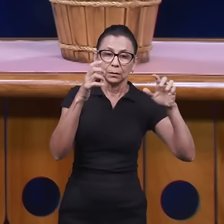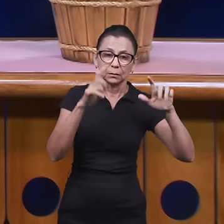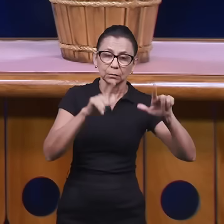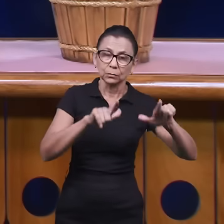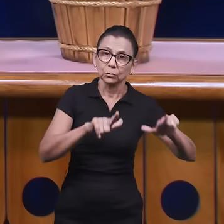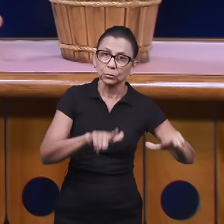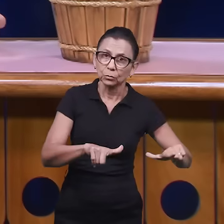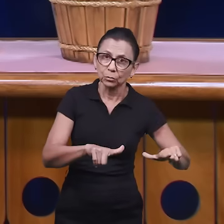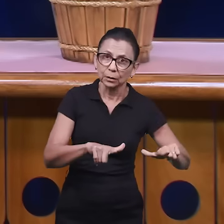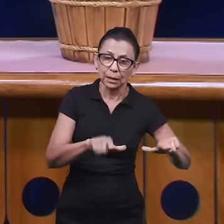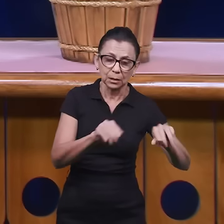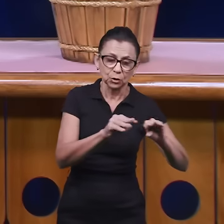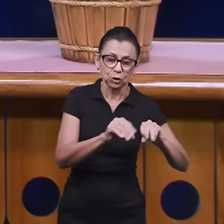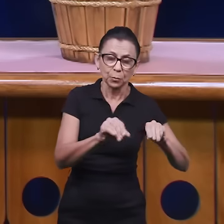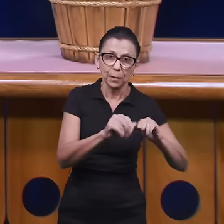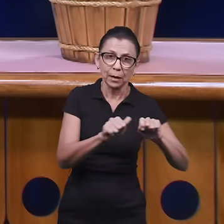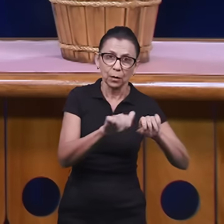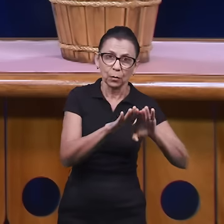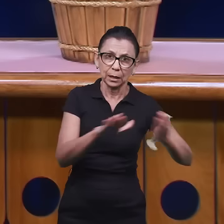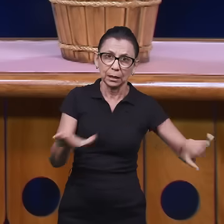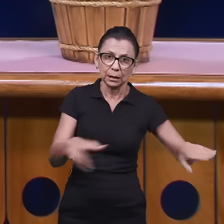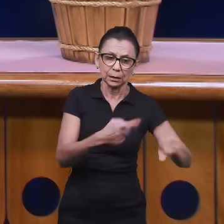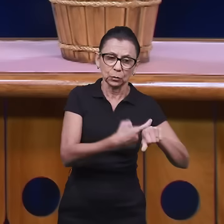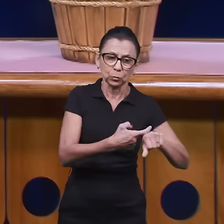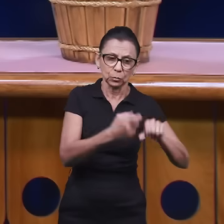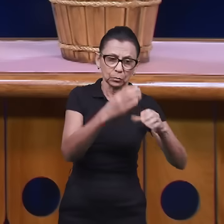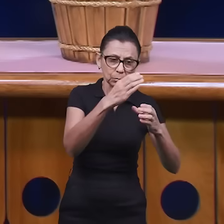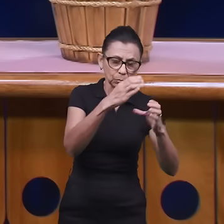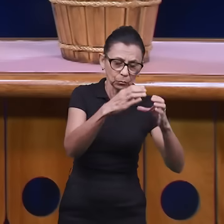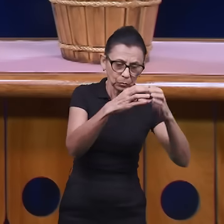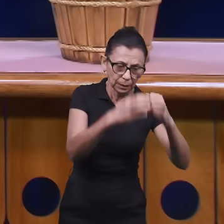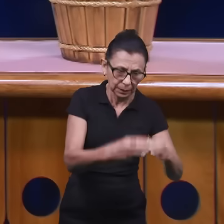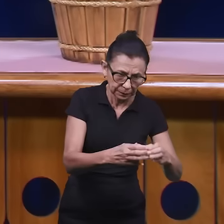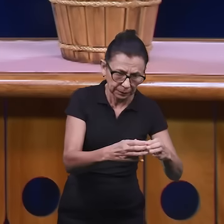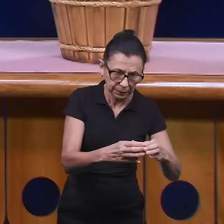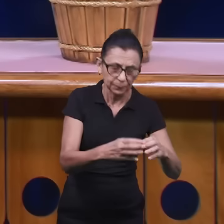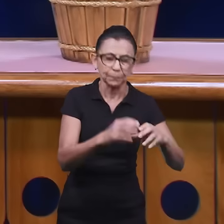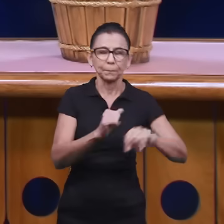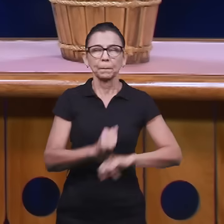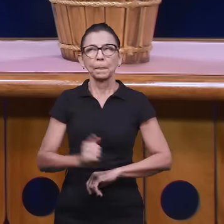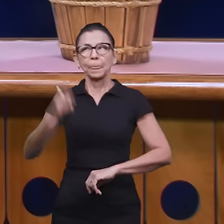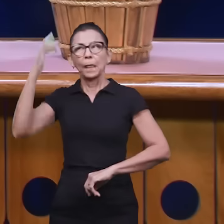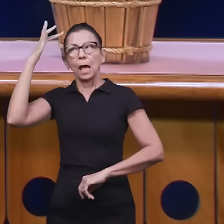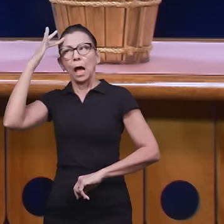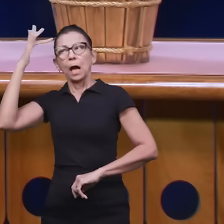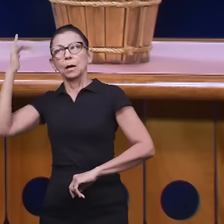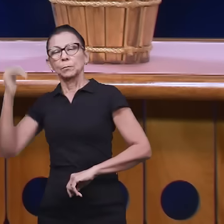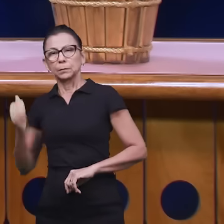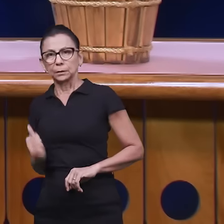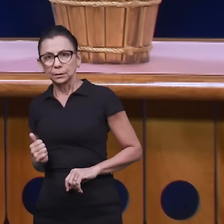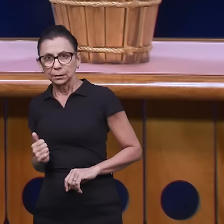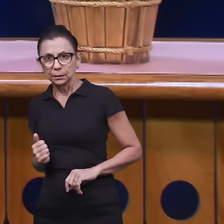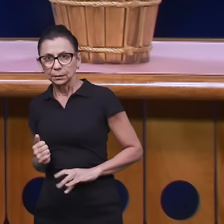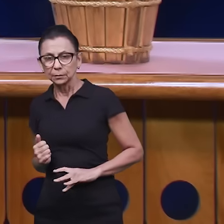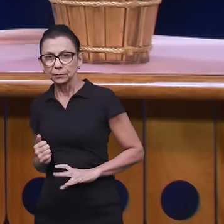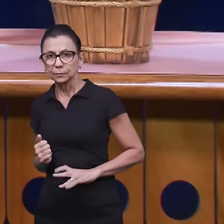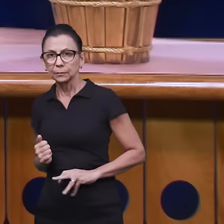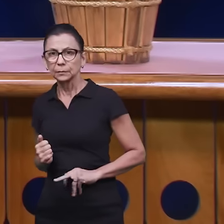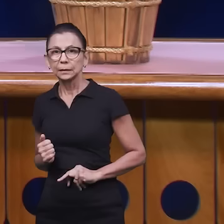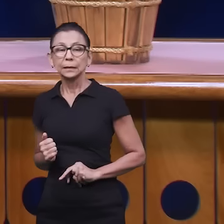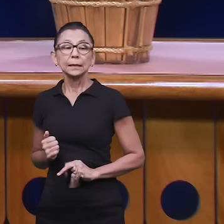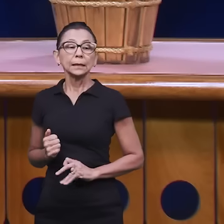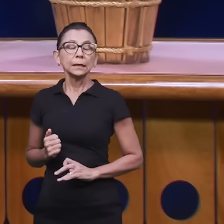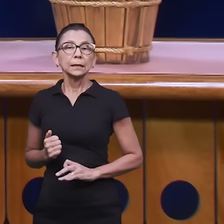era lugar de barro, A eira, vou colocar ali. Amanhã eu quero